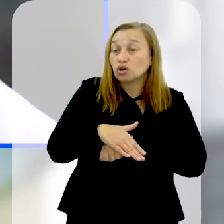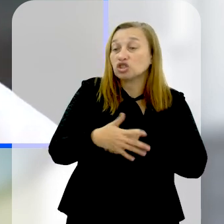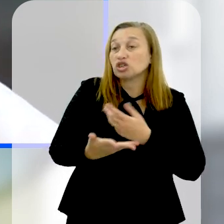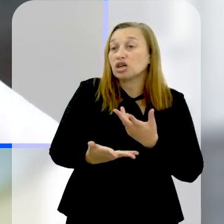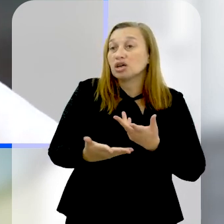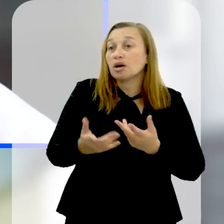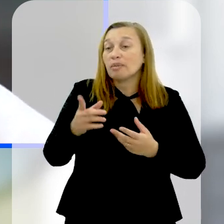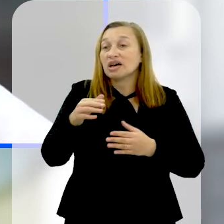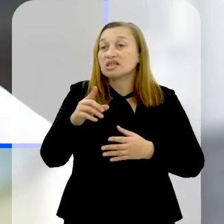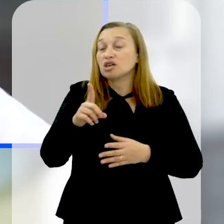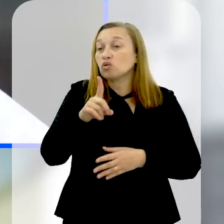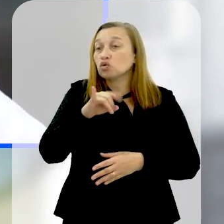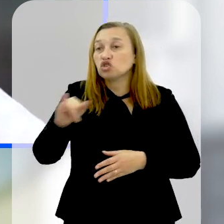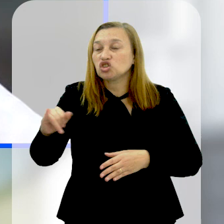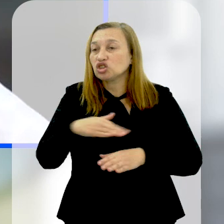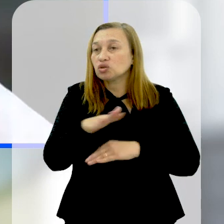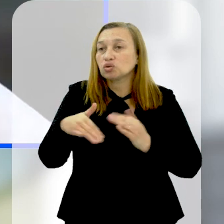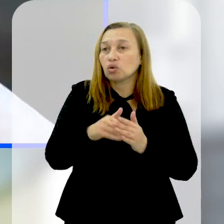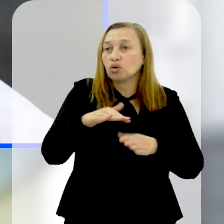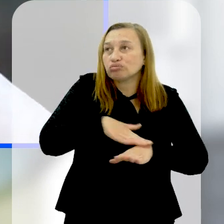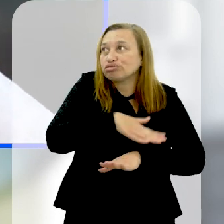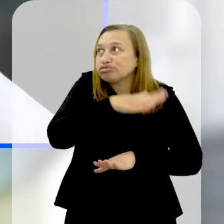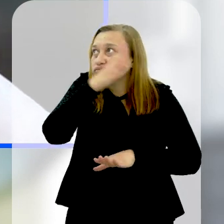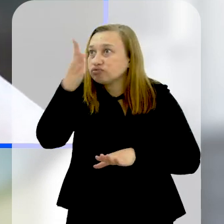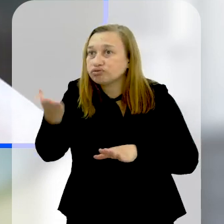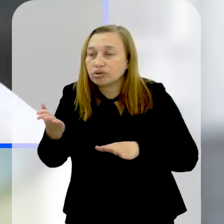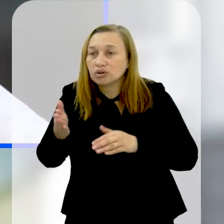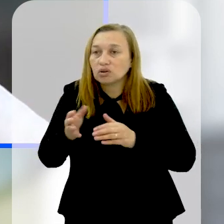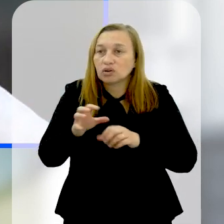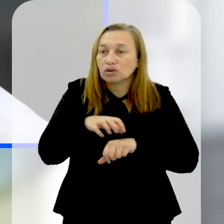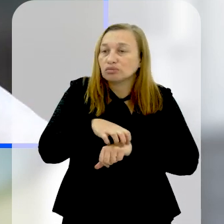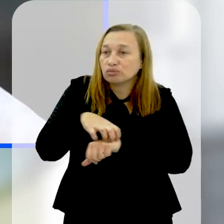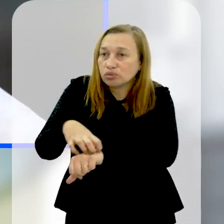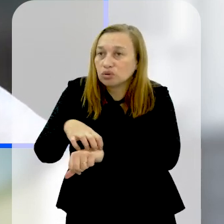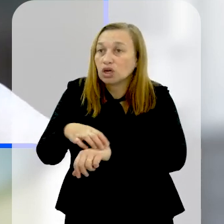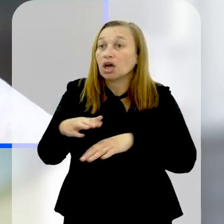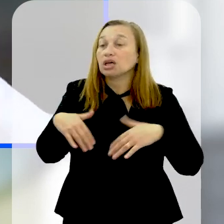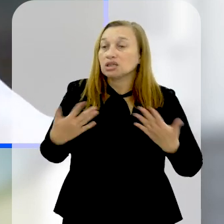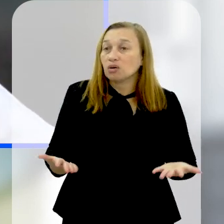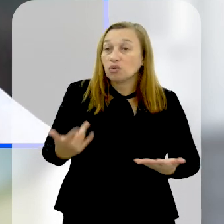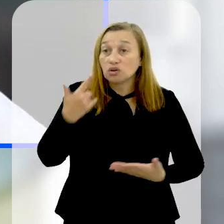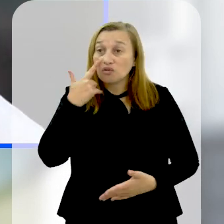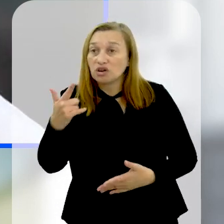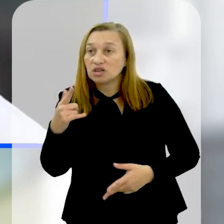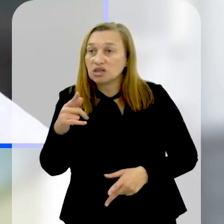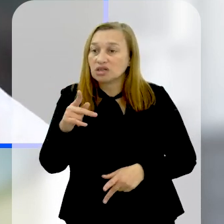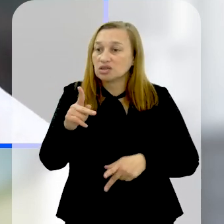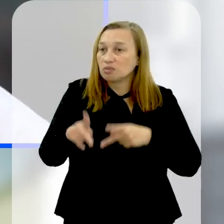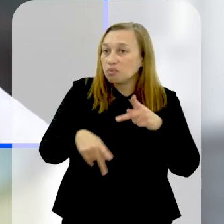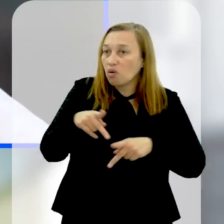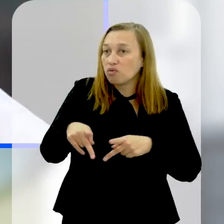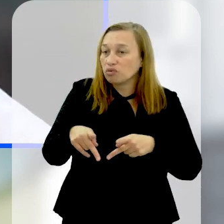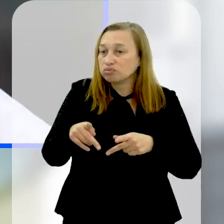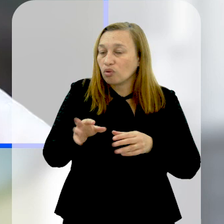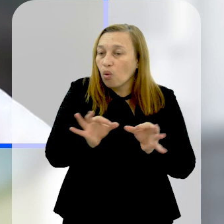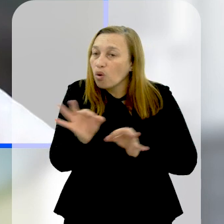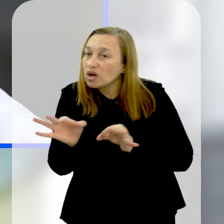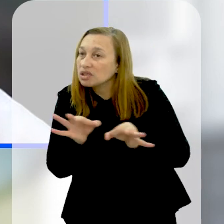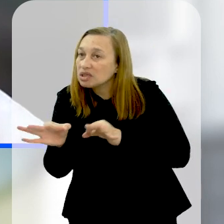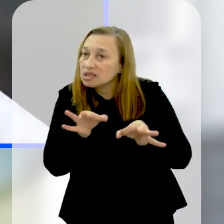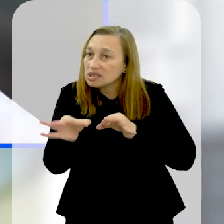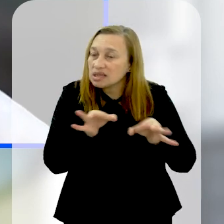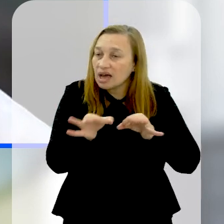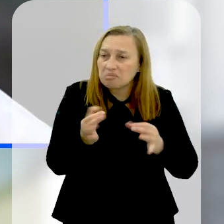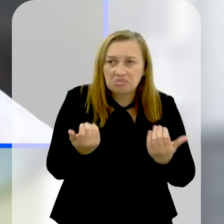dia no transporte público. E quando eu pego esses casos no consultório, a gente tenta ao máximo, assim,